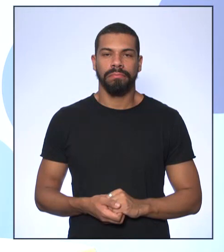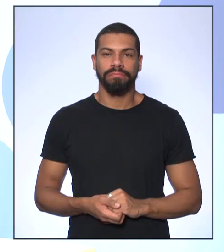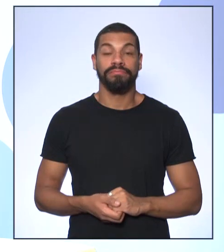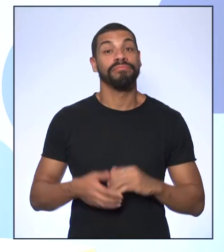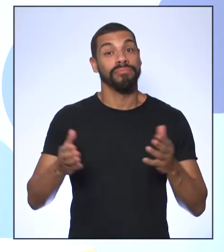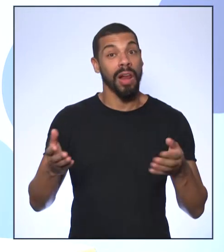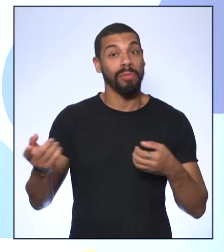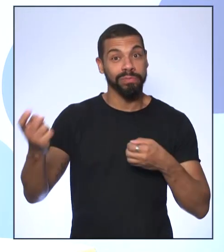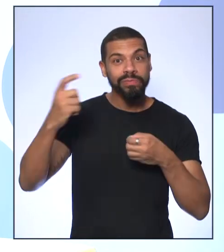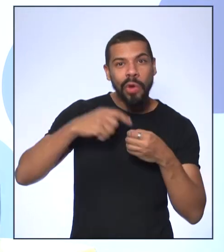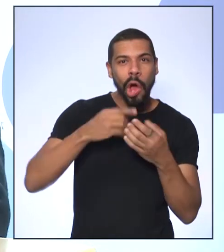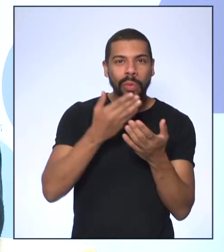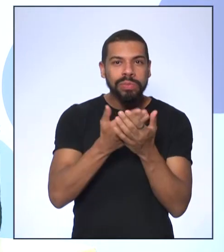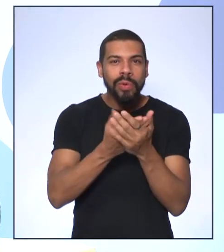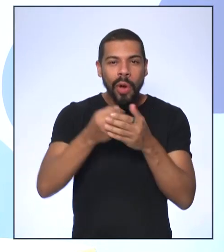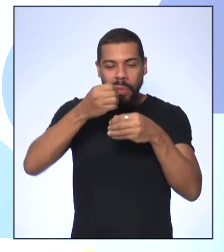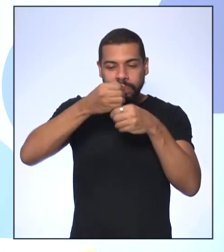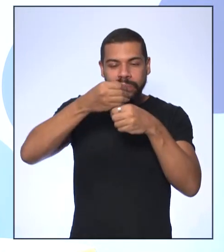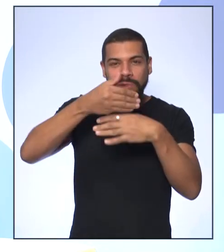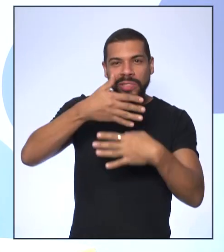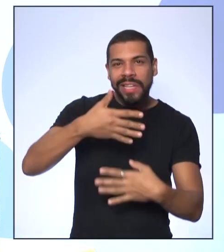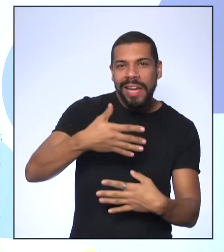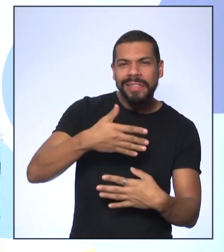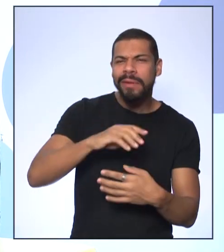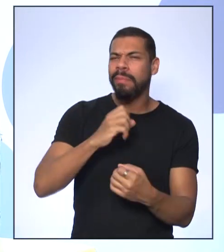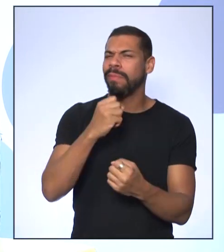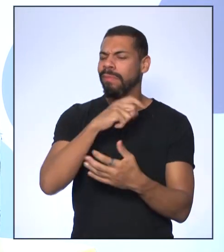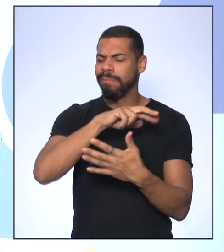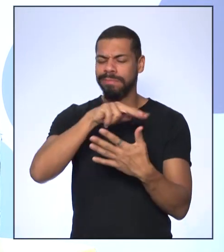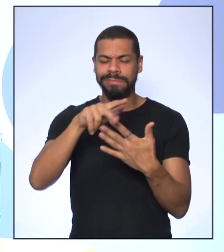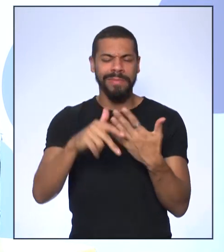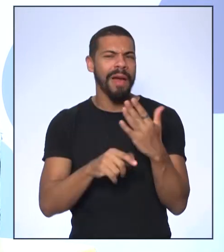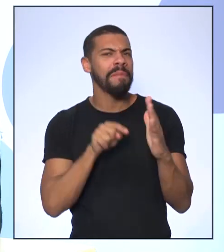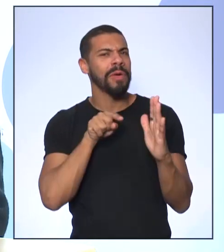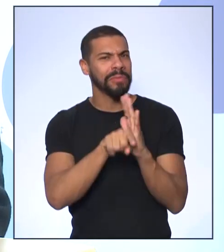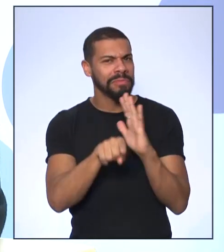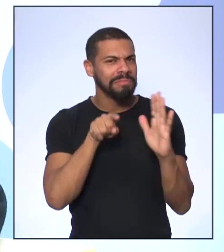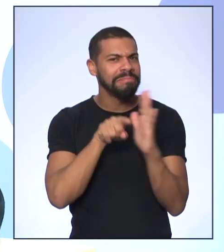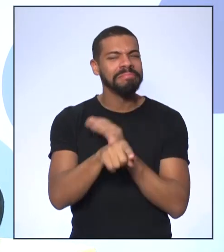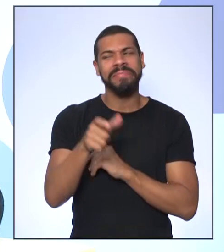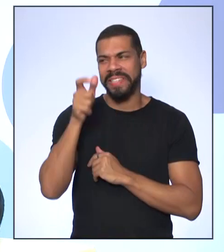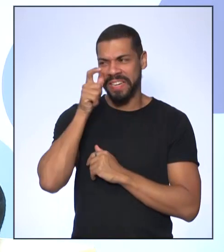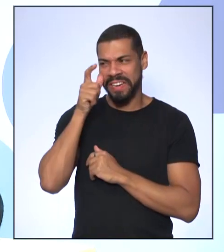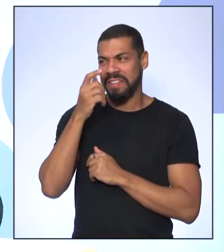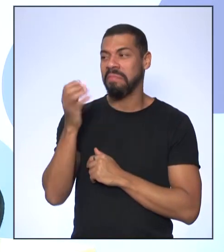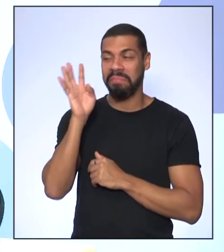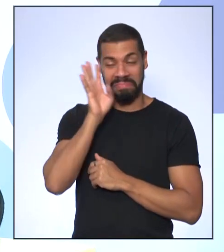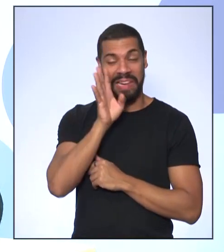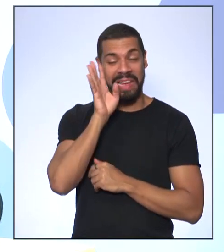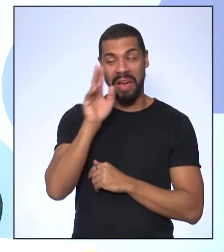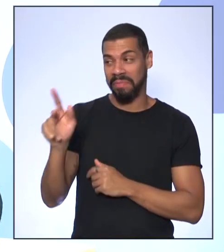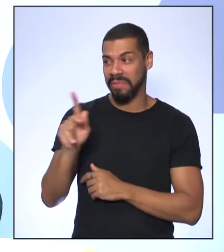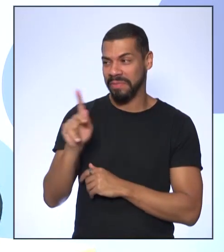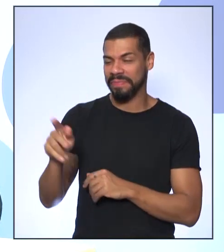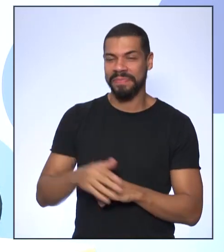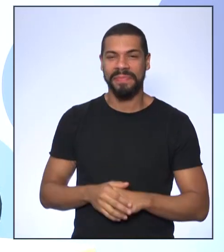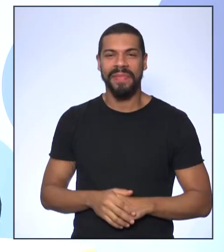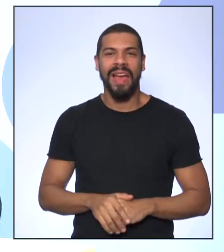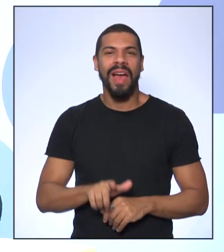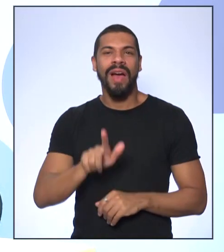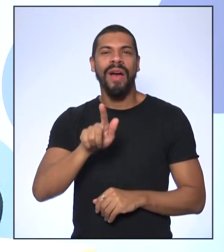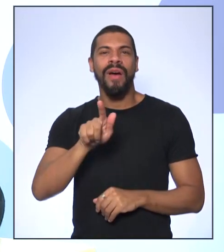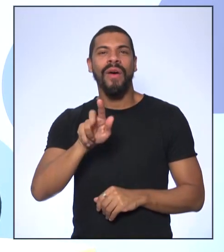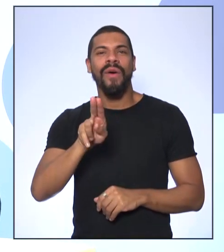Voltando, então, com a interação do chat, muitas perguntas aqui, interessantíssimas, professora. Olha só. Guilherme